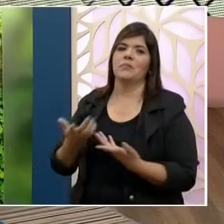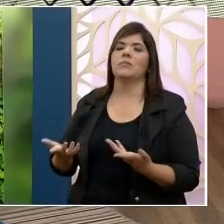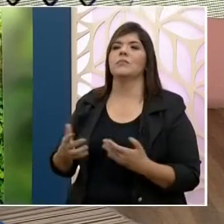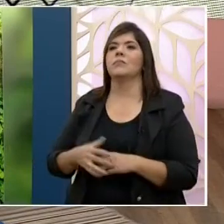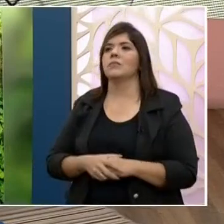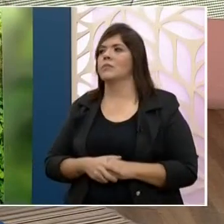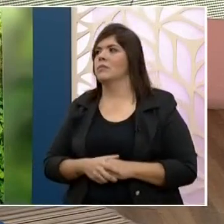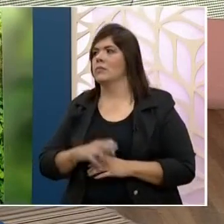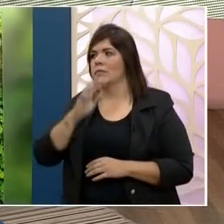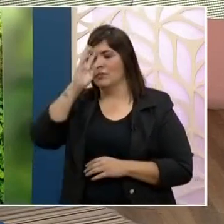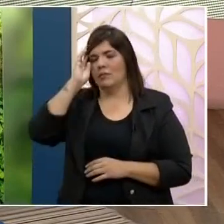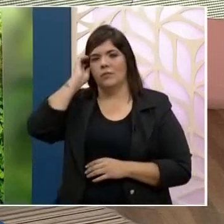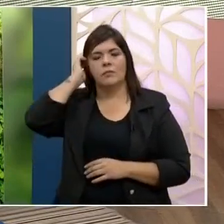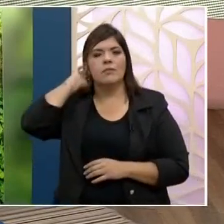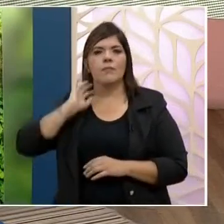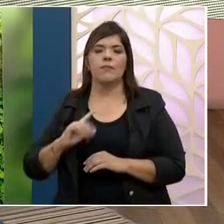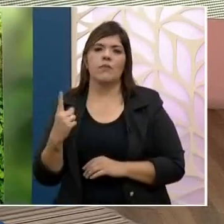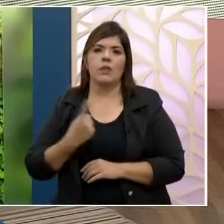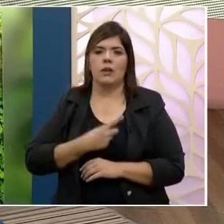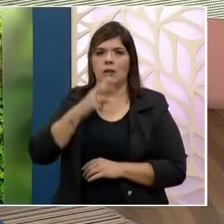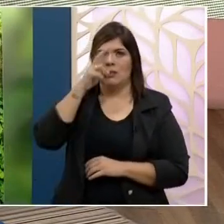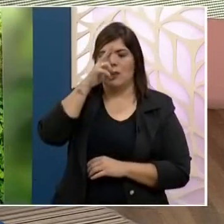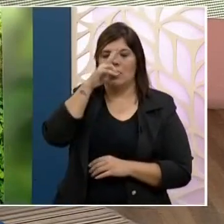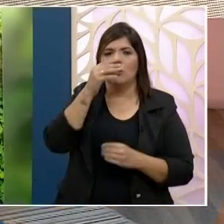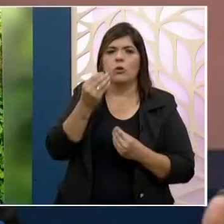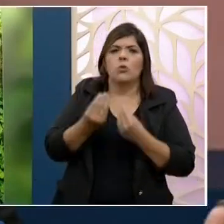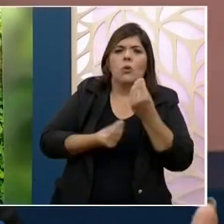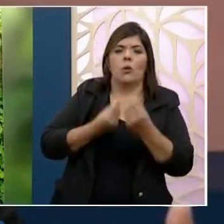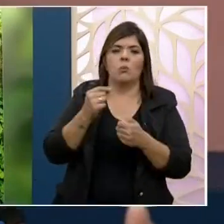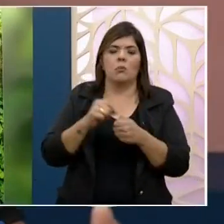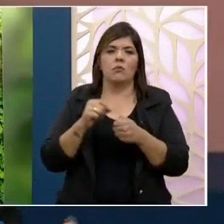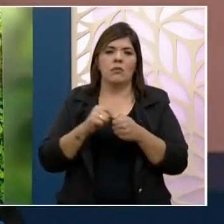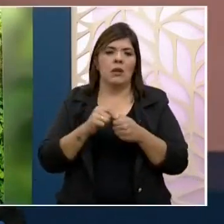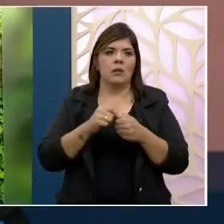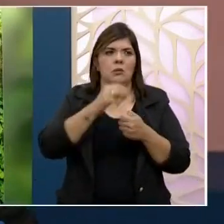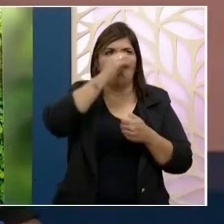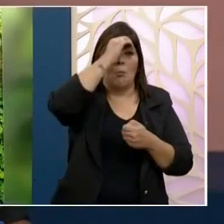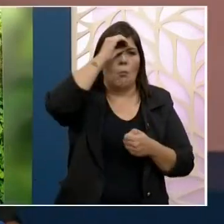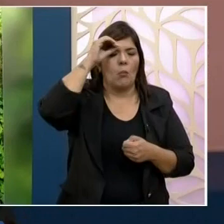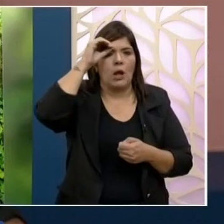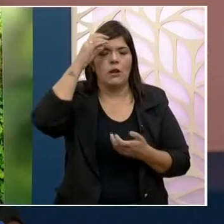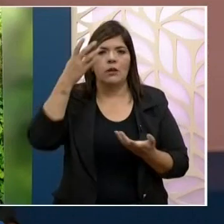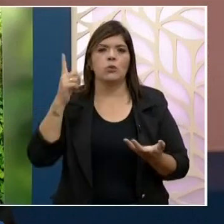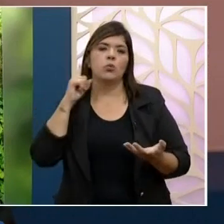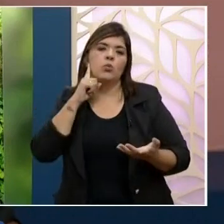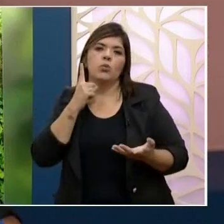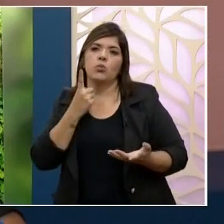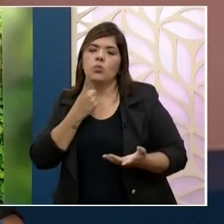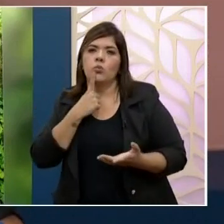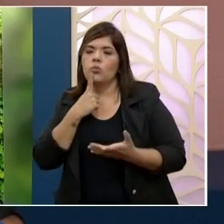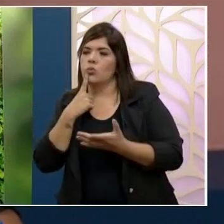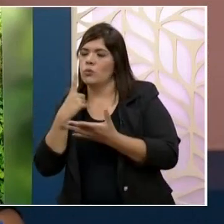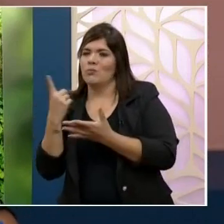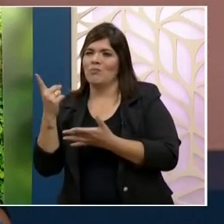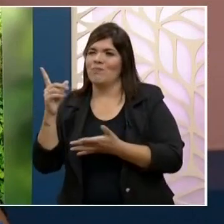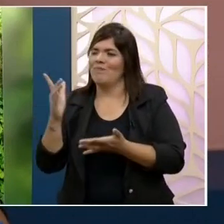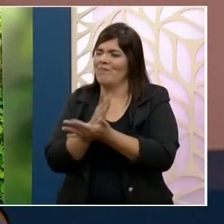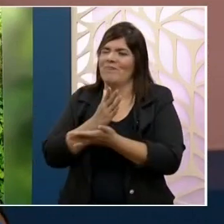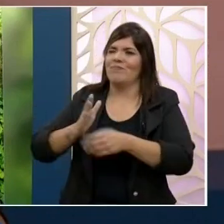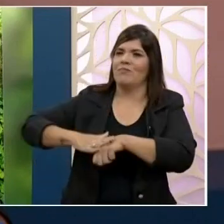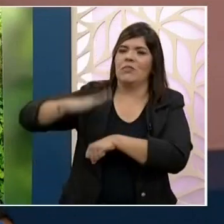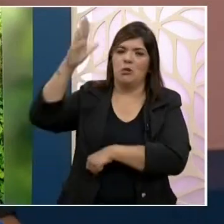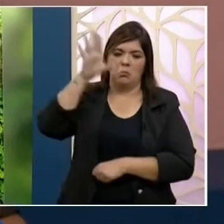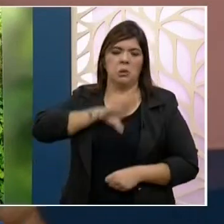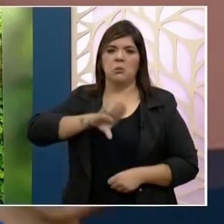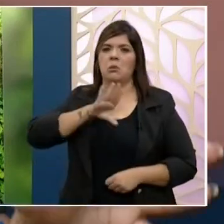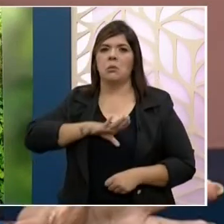Exatamente voltando àquele contexto lá, o de não saber o como fazer, tá? A maioria dos surdos não sabem a língua